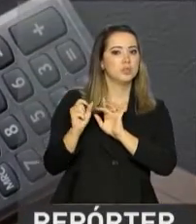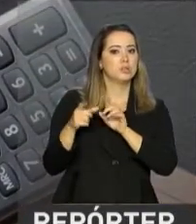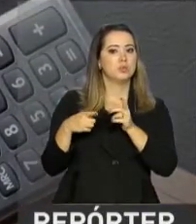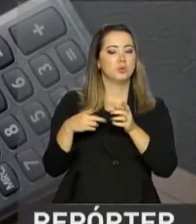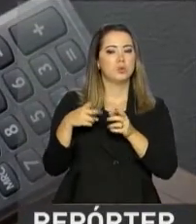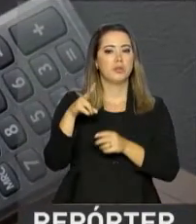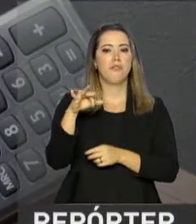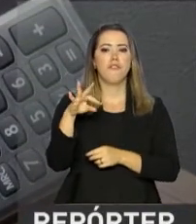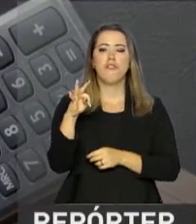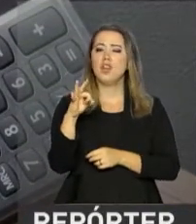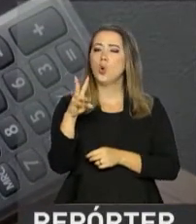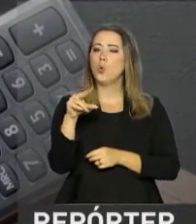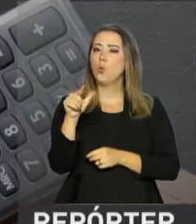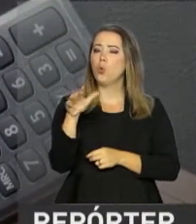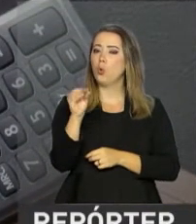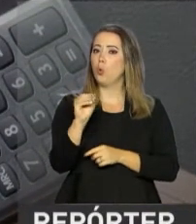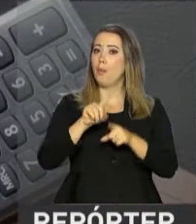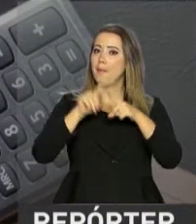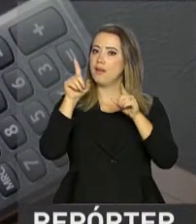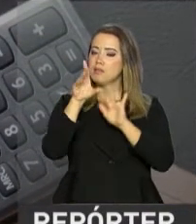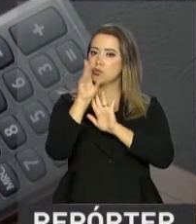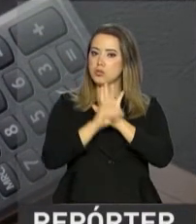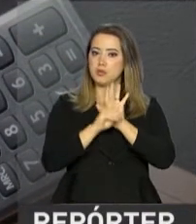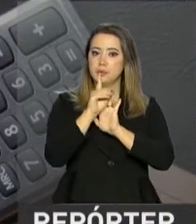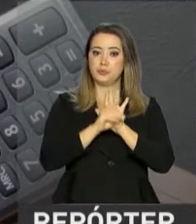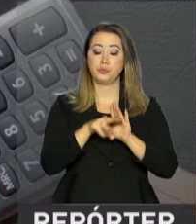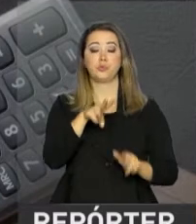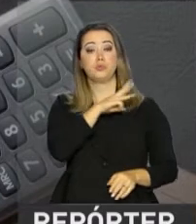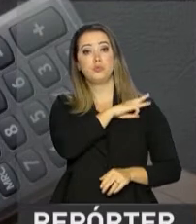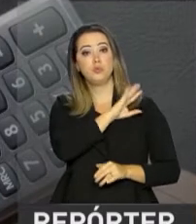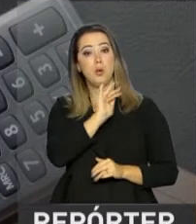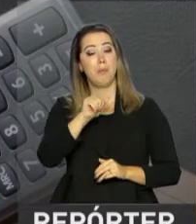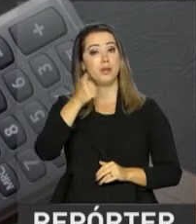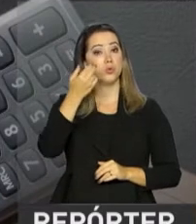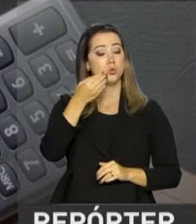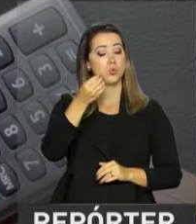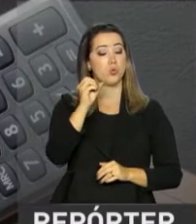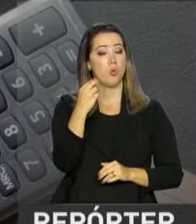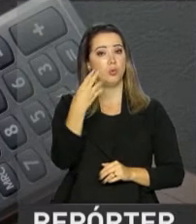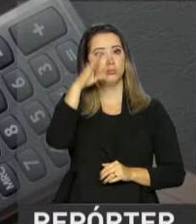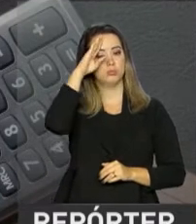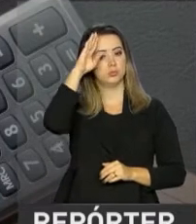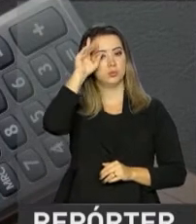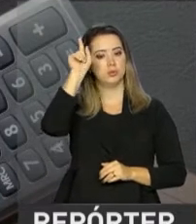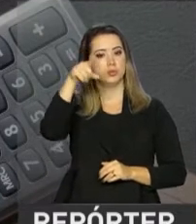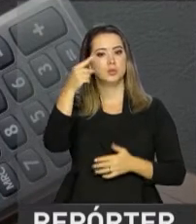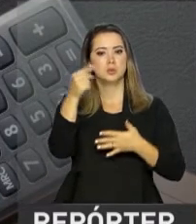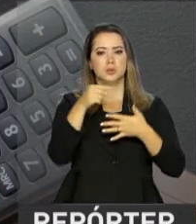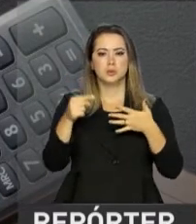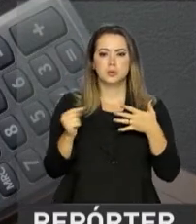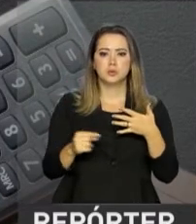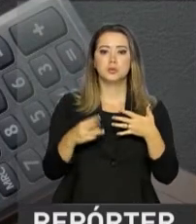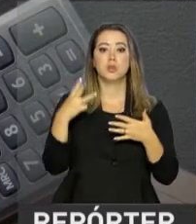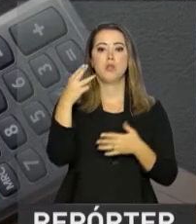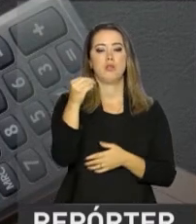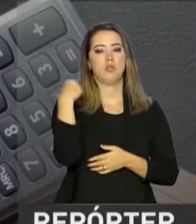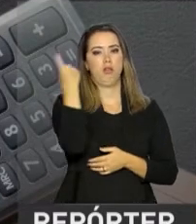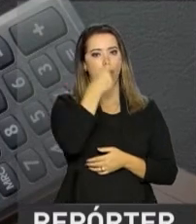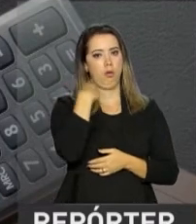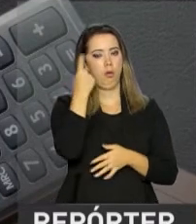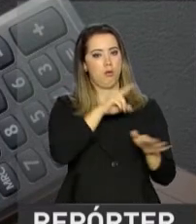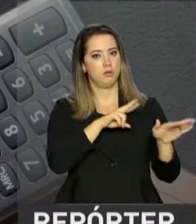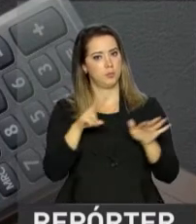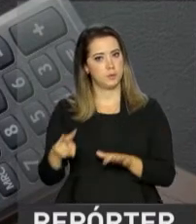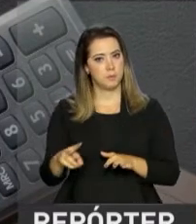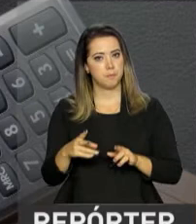mas tem direitos para quem cursa o ensino médio e superior alguns direitos são carga horária máxima de 30 horas